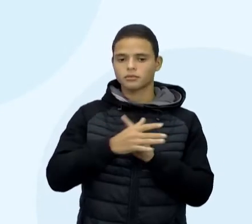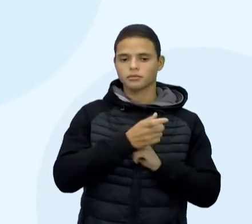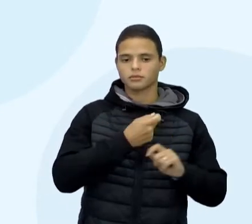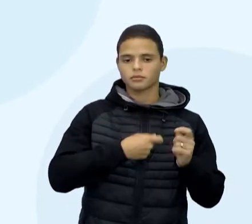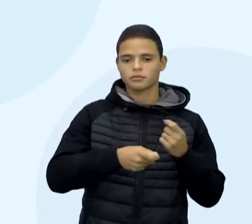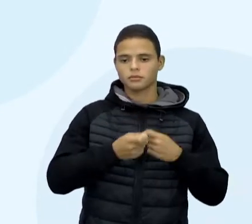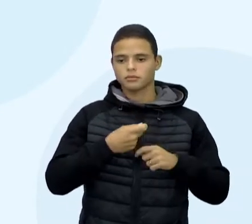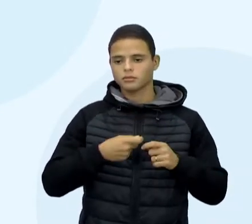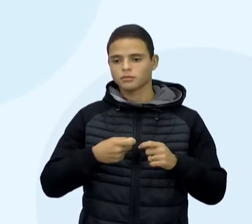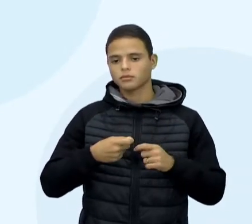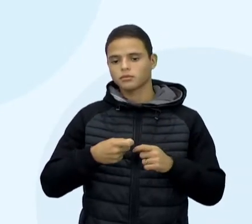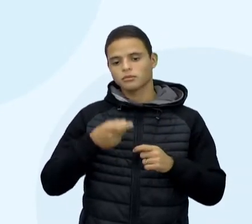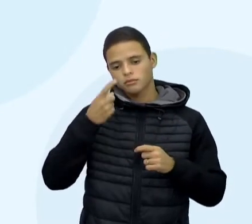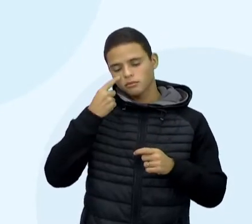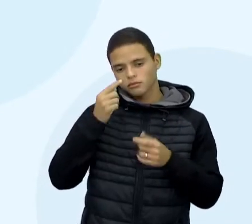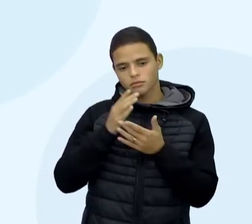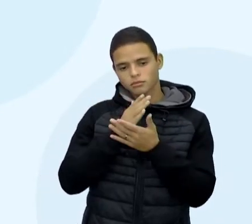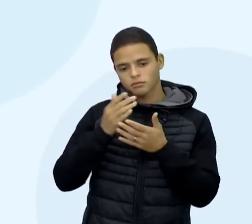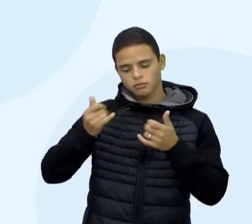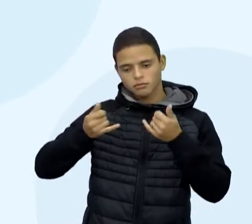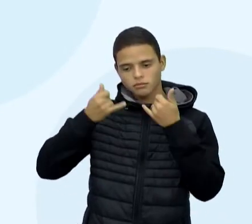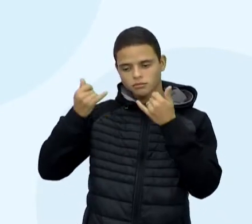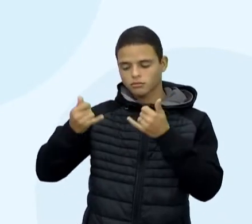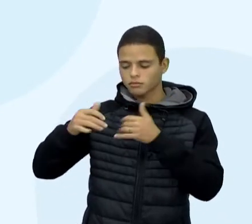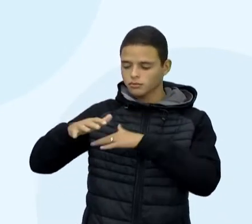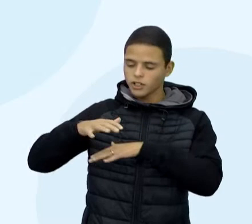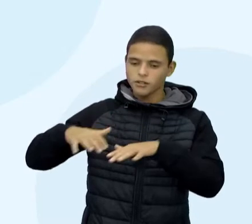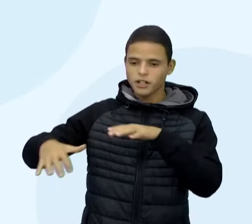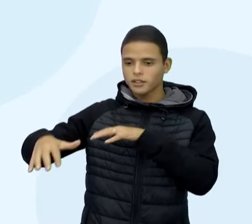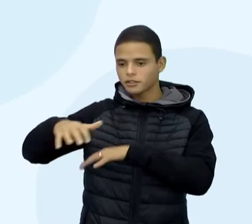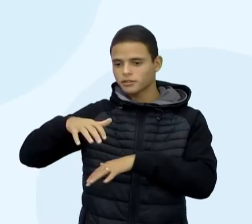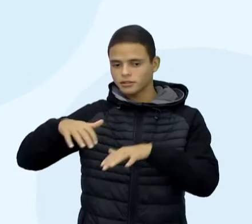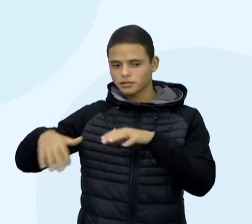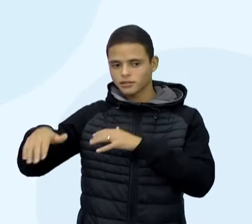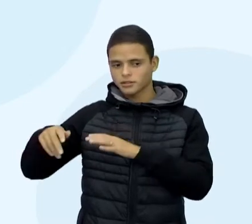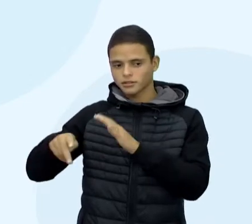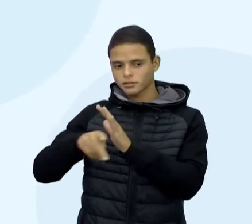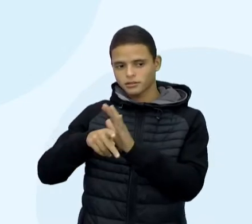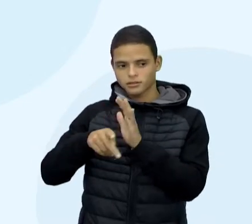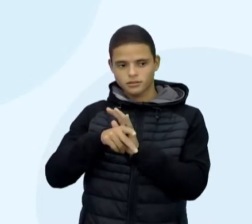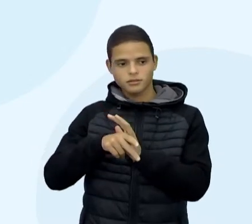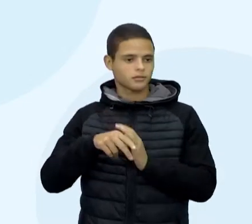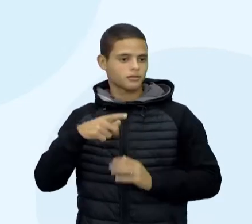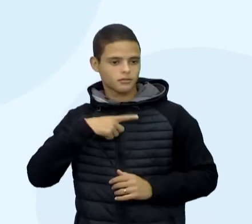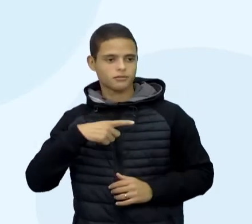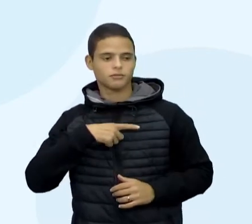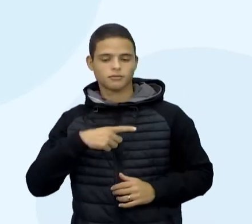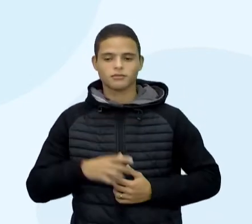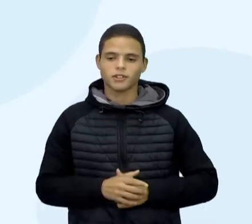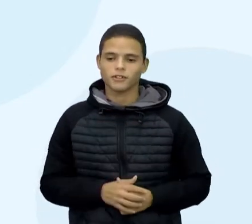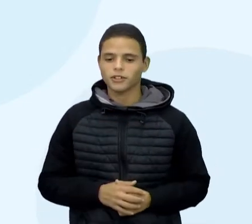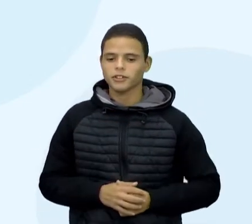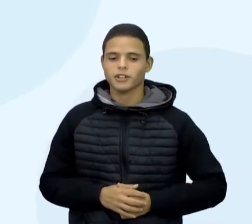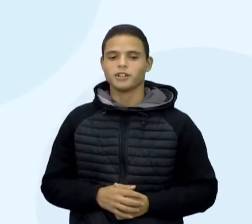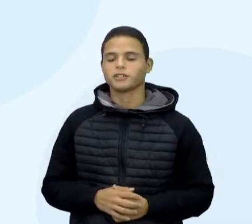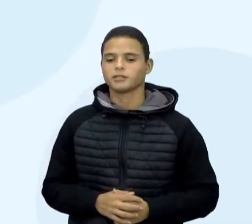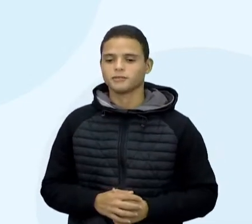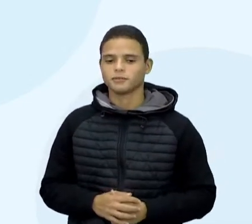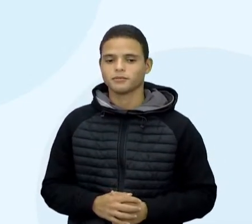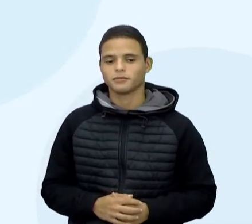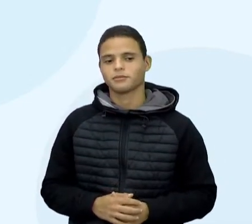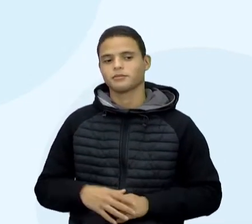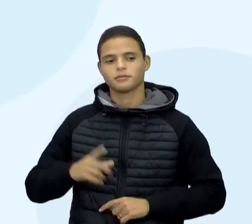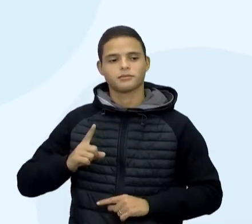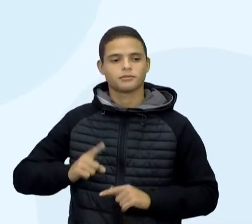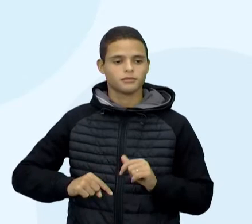dados demográficos, histórico de ocupação e existência de patrimônios culturais,